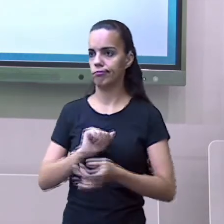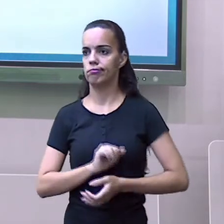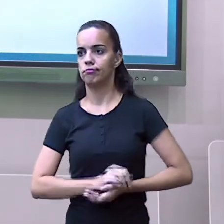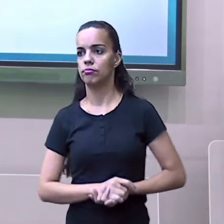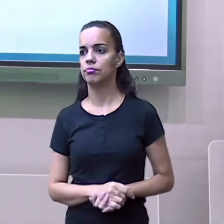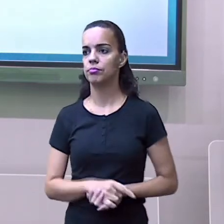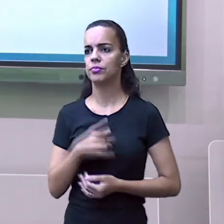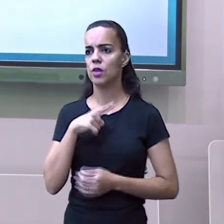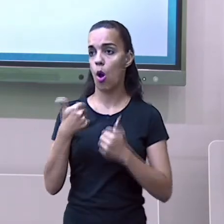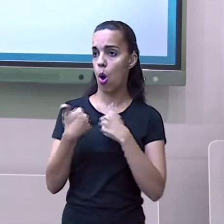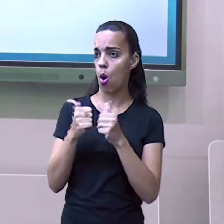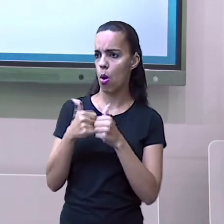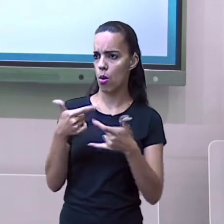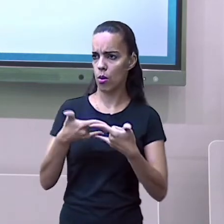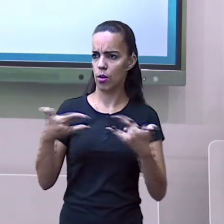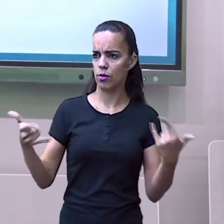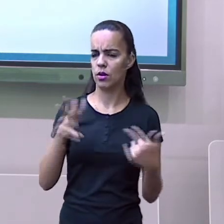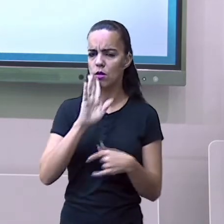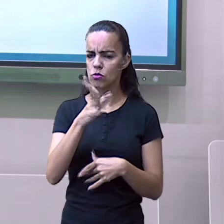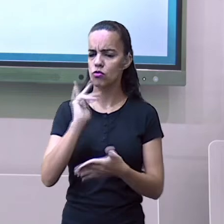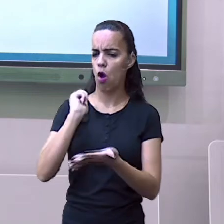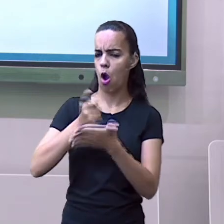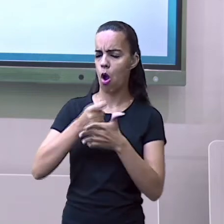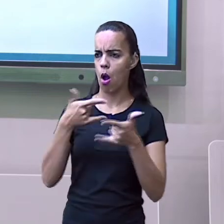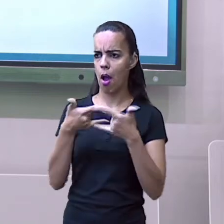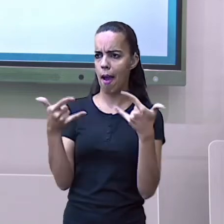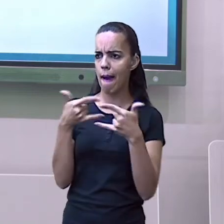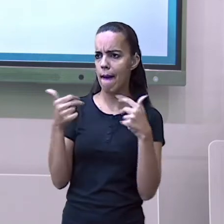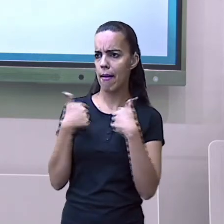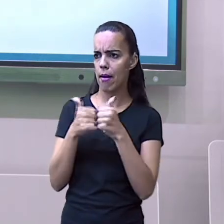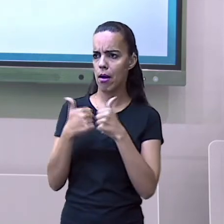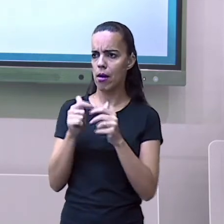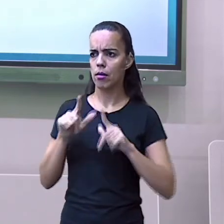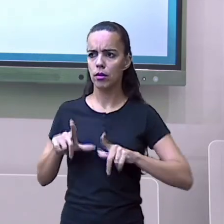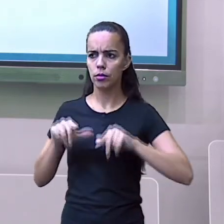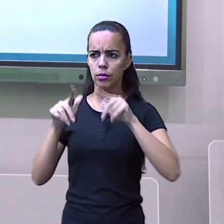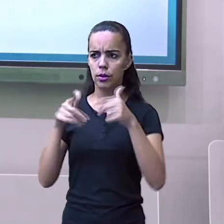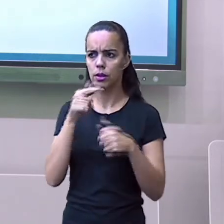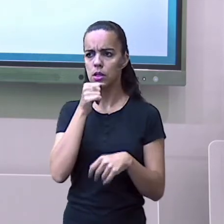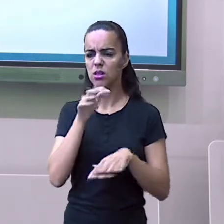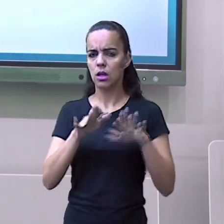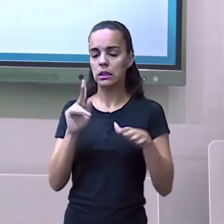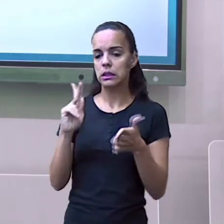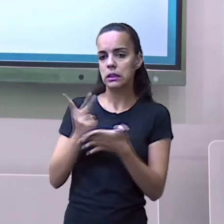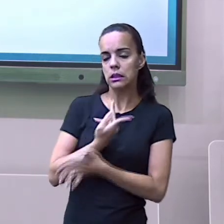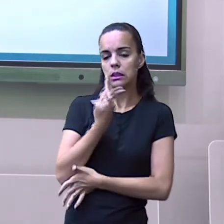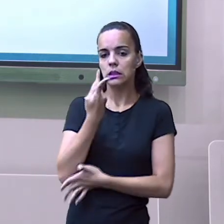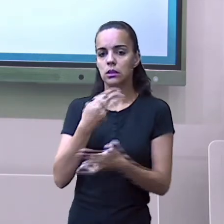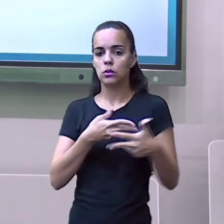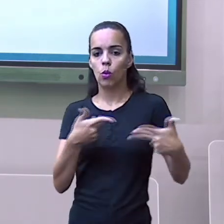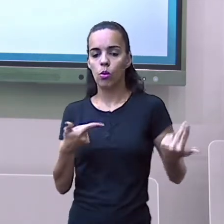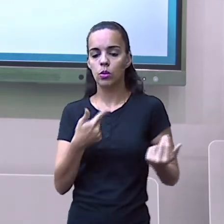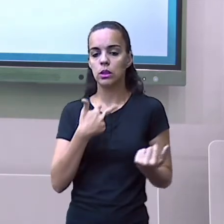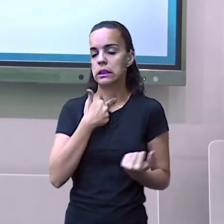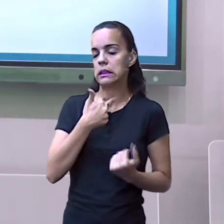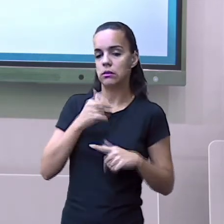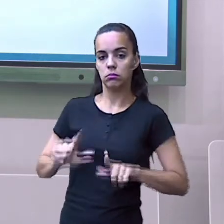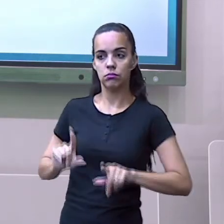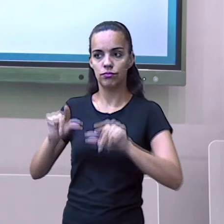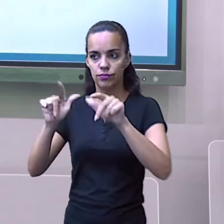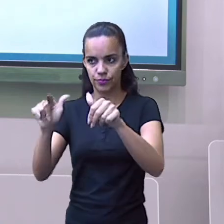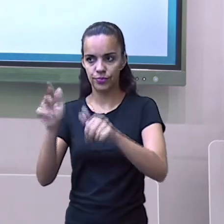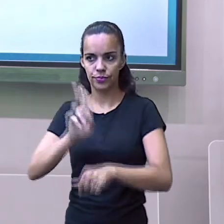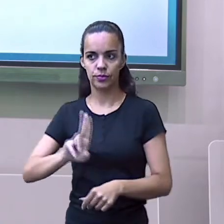Passagens de ônibus. Você já comprou uma passagem de ônibus e por algum transtorno ou qualquer outro motivo